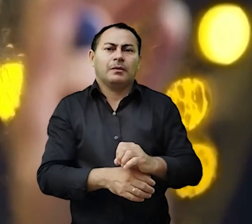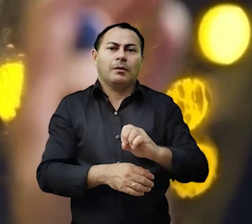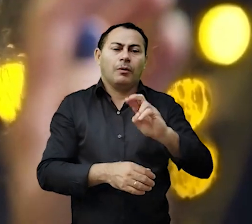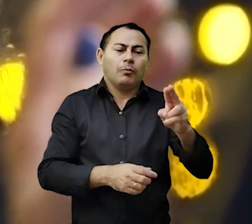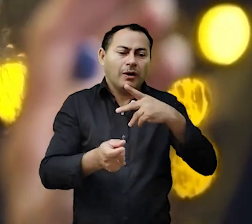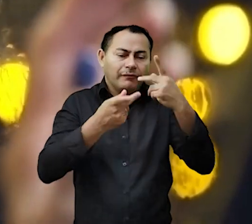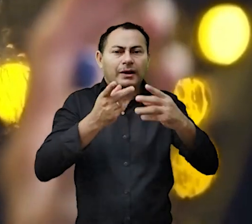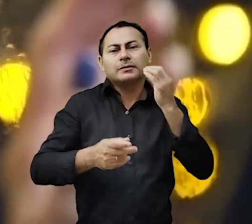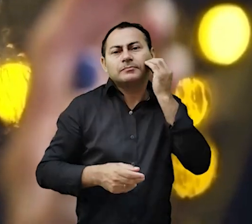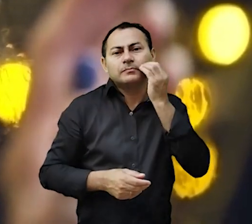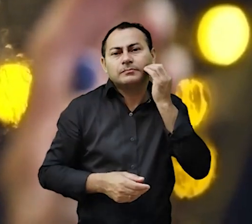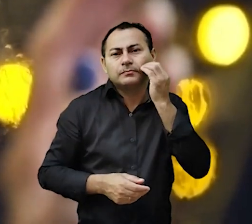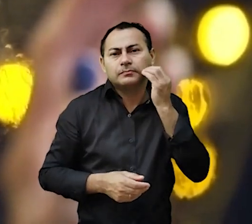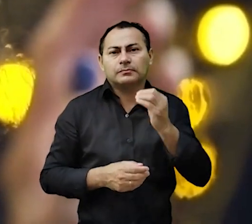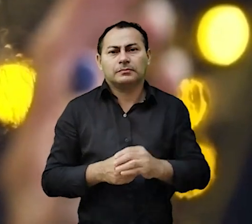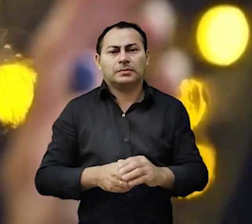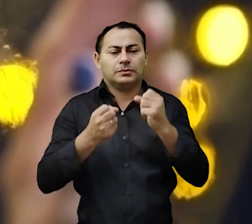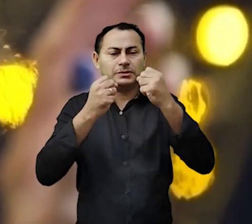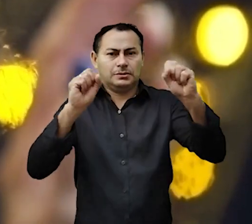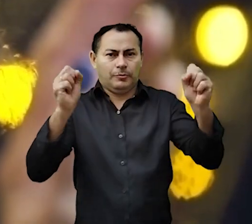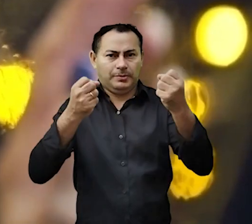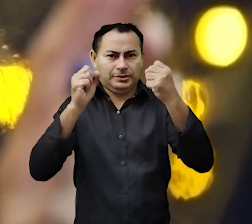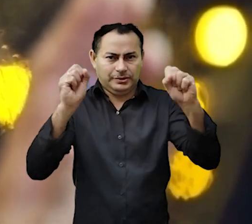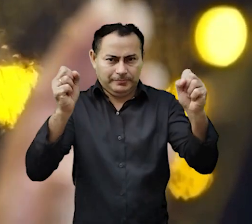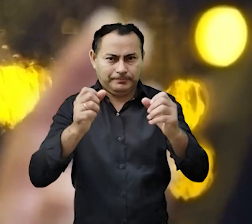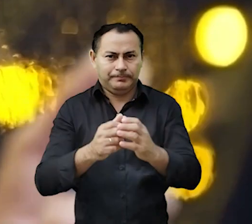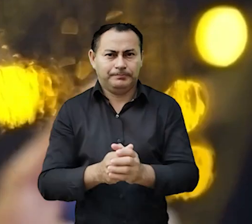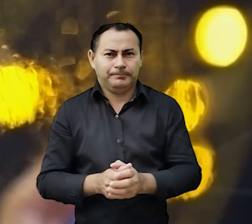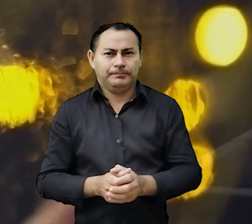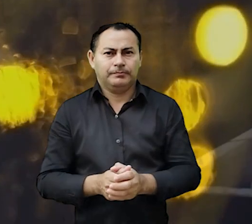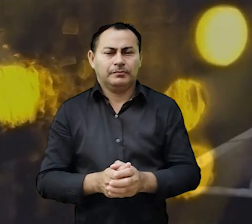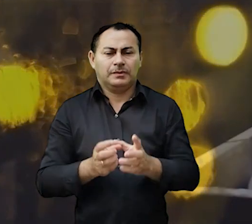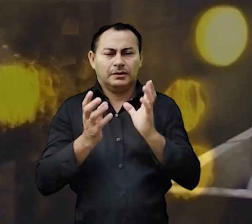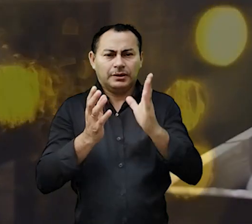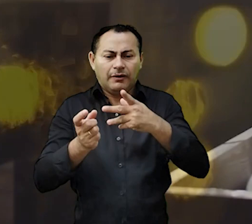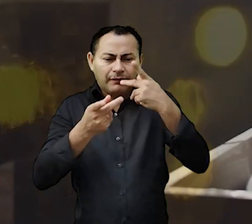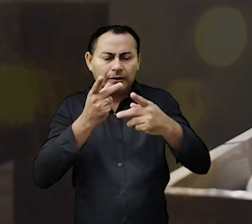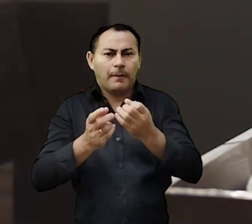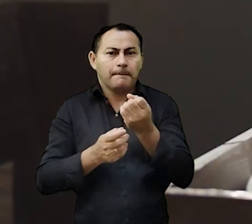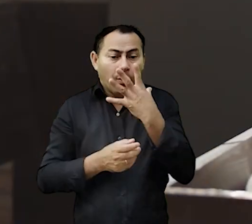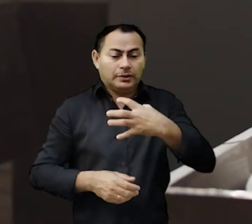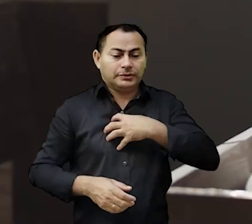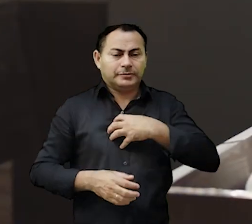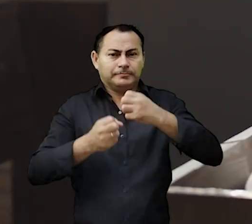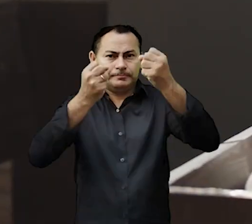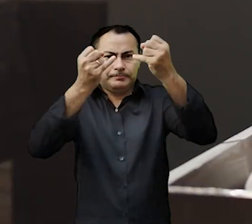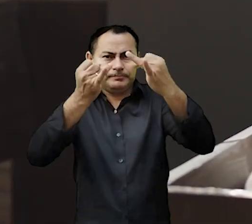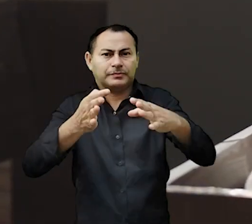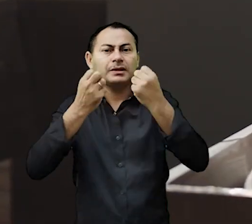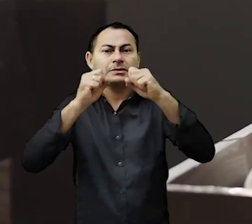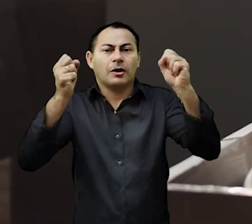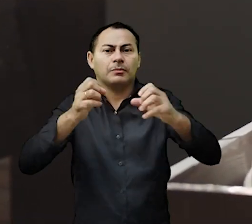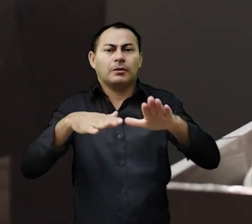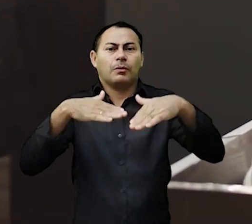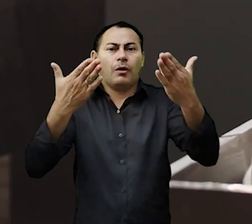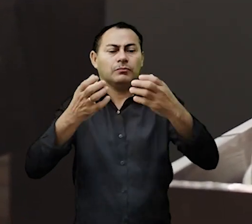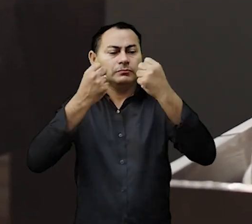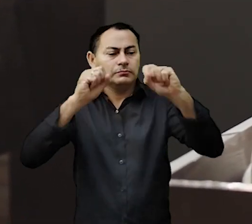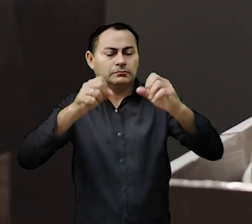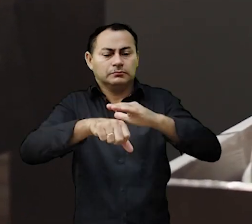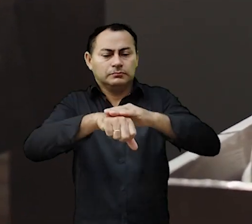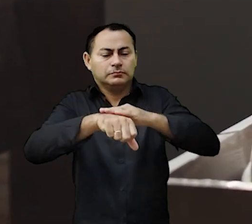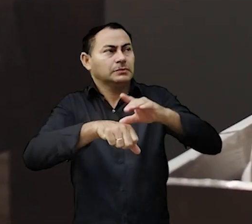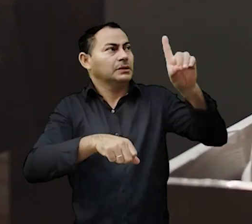ou falam de experiências do salmista. Conforme já disse, uma boa maneira de abordar esses salmos nos quais o